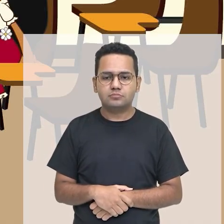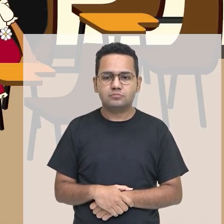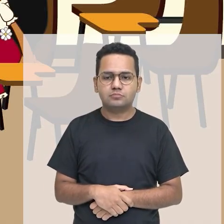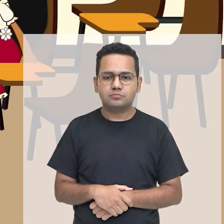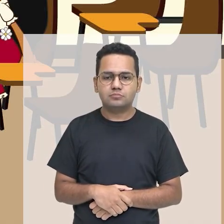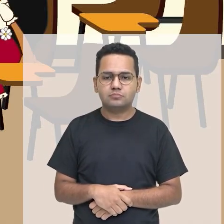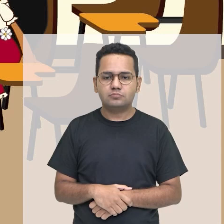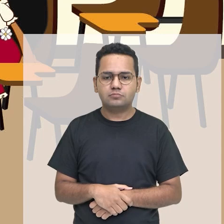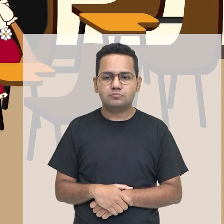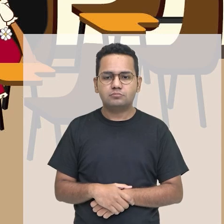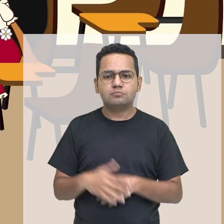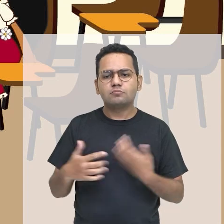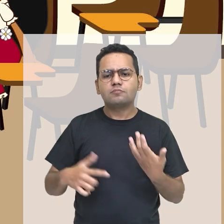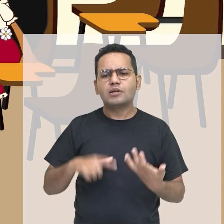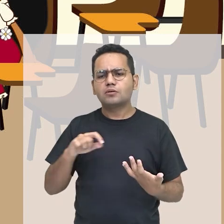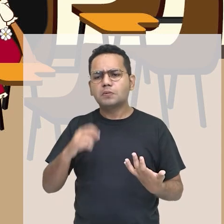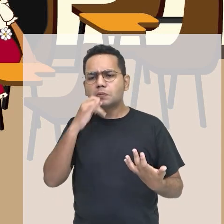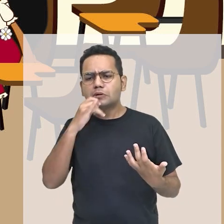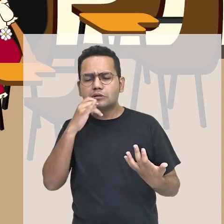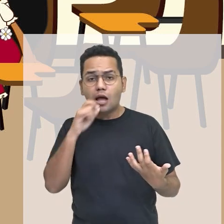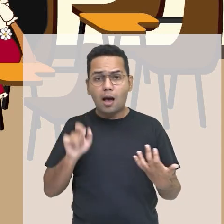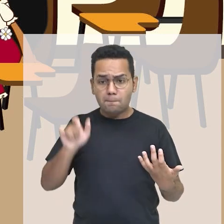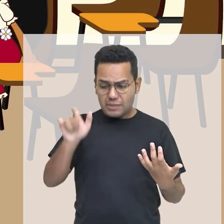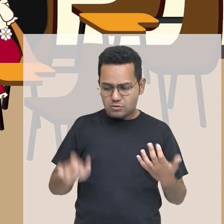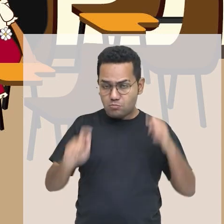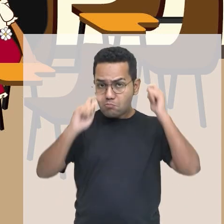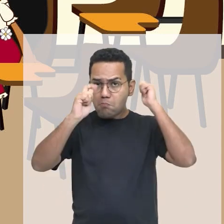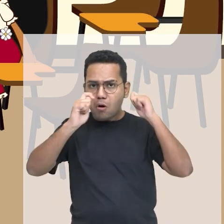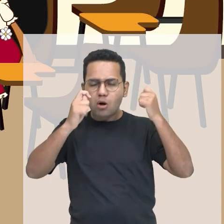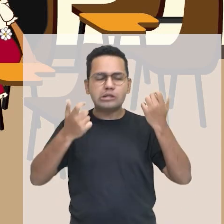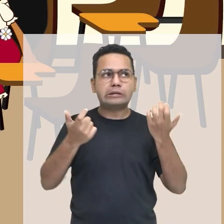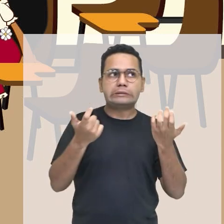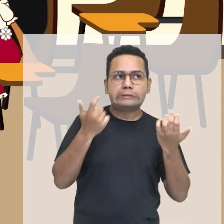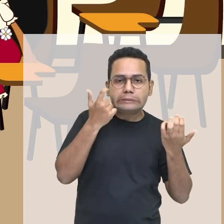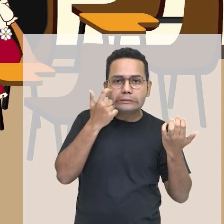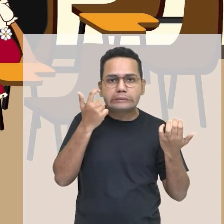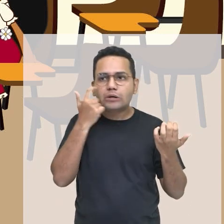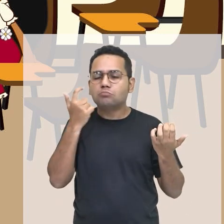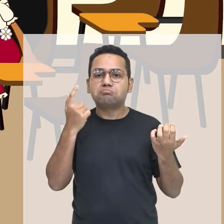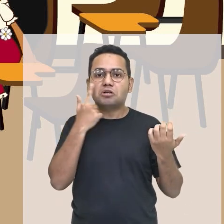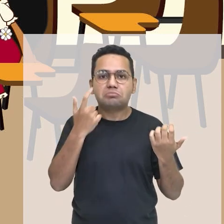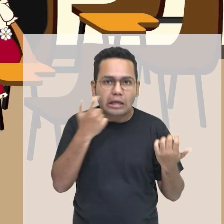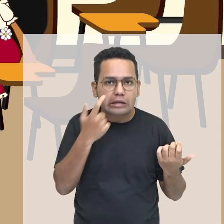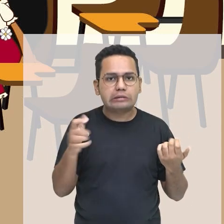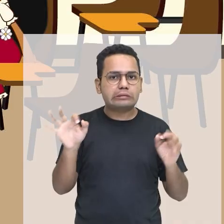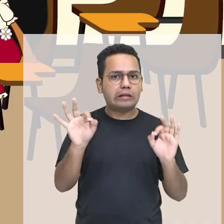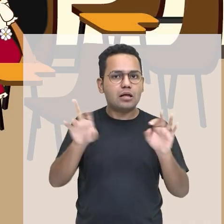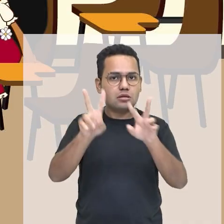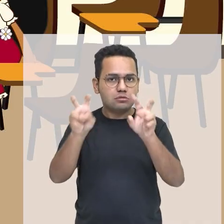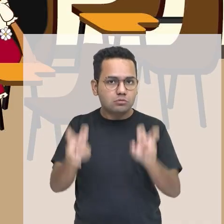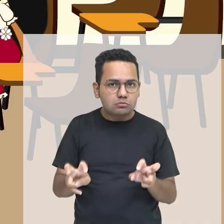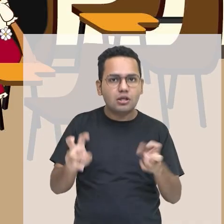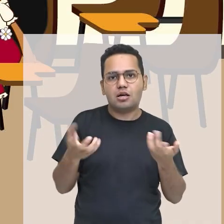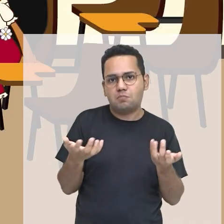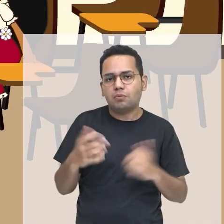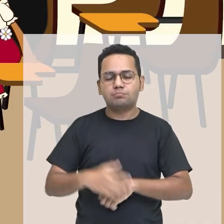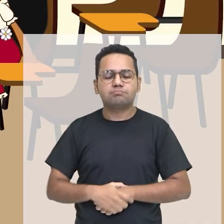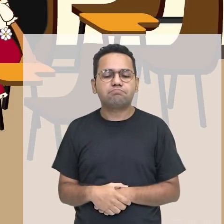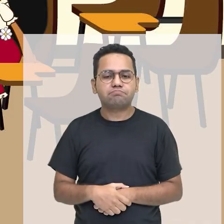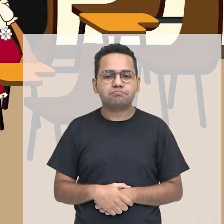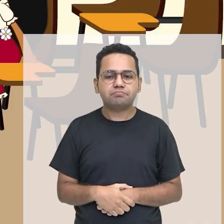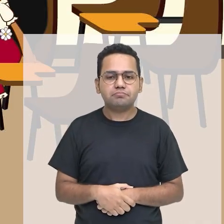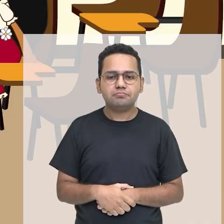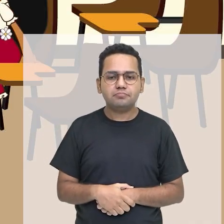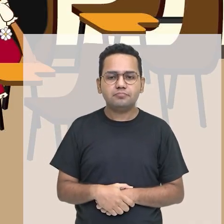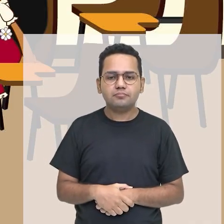sentindo cético com relação à fala, não estava prestando atenção, né? Ou porque às vezes não é interessante o assunto, estava ali forçado, enfim. Ele